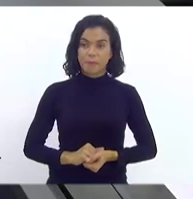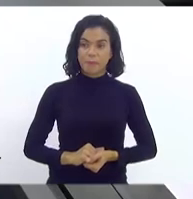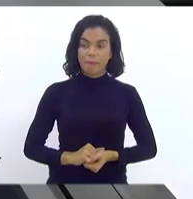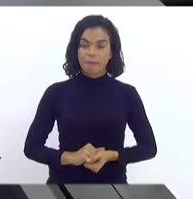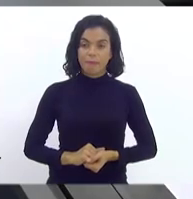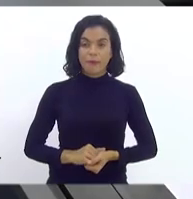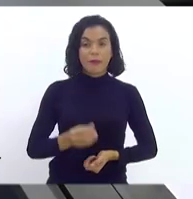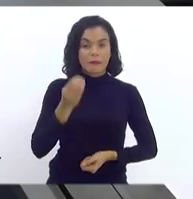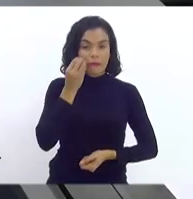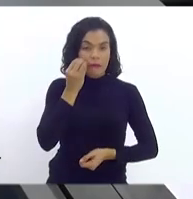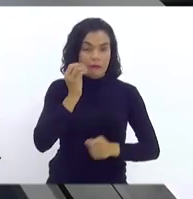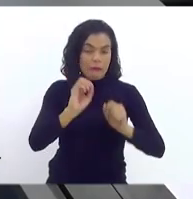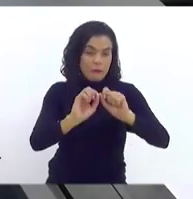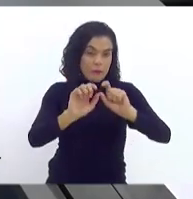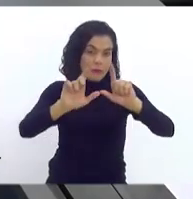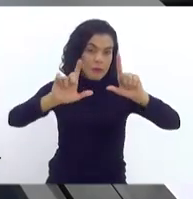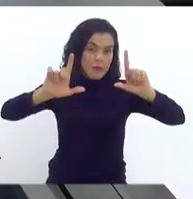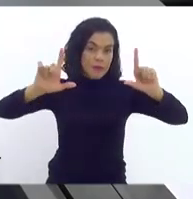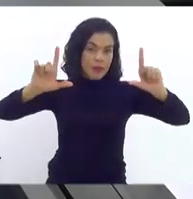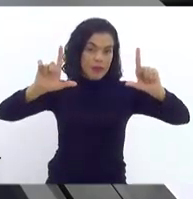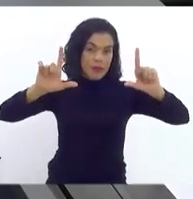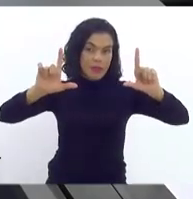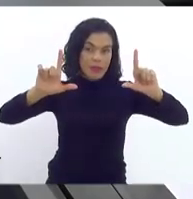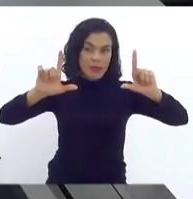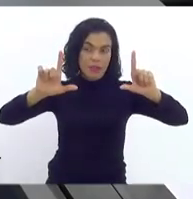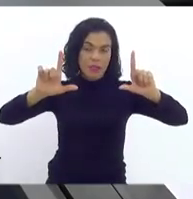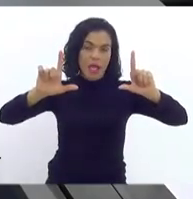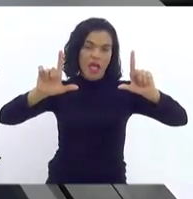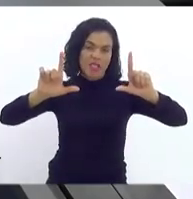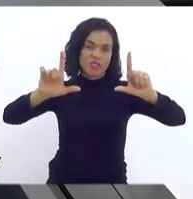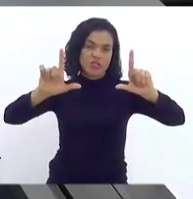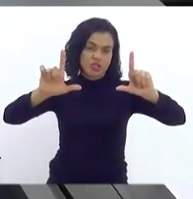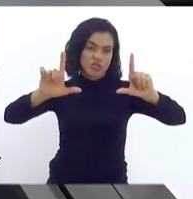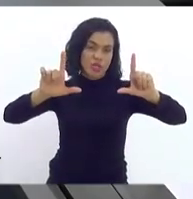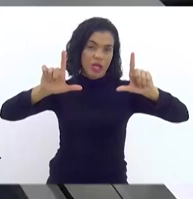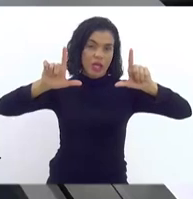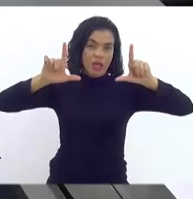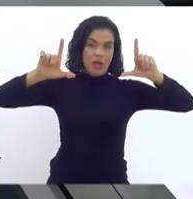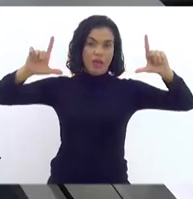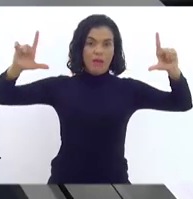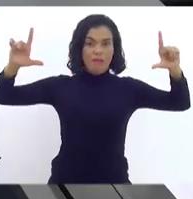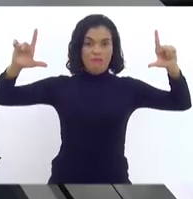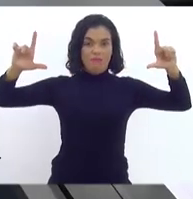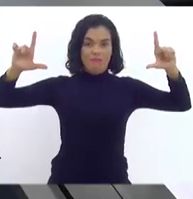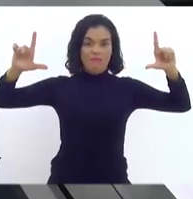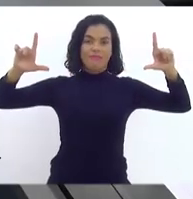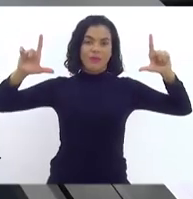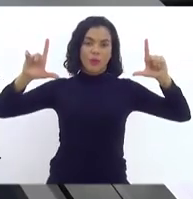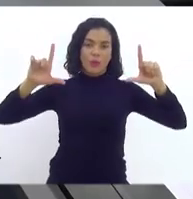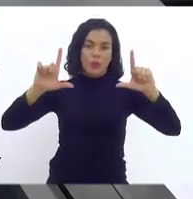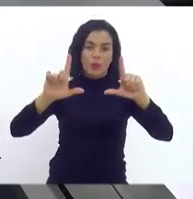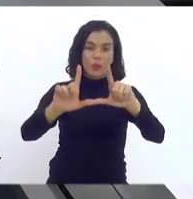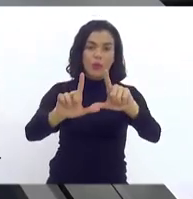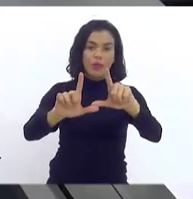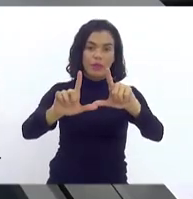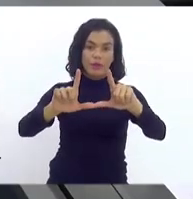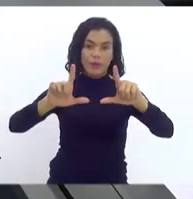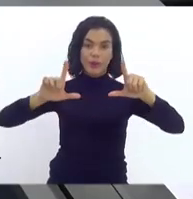Estávamos tentando aumentar um pouquinho a projeção. Acho que só chegando para trás um pouco, mas acho que vai sair do esquema ali com o